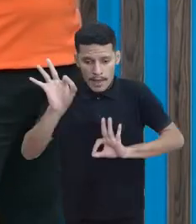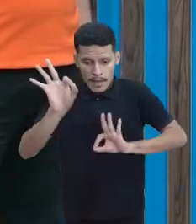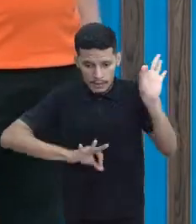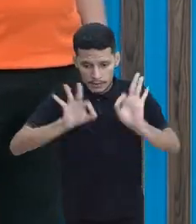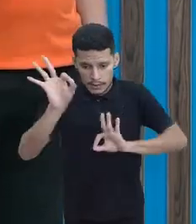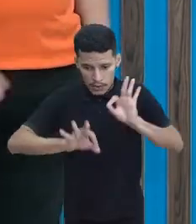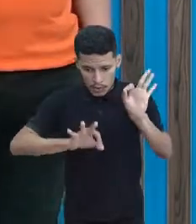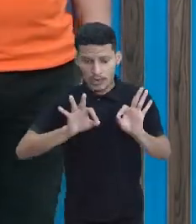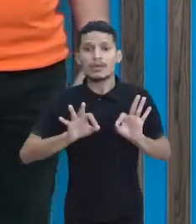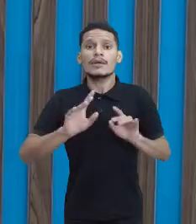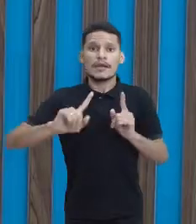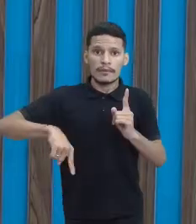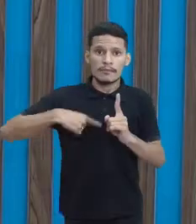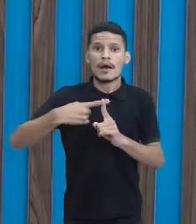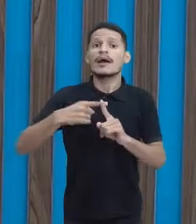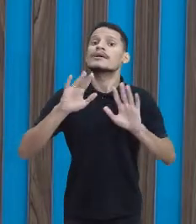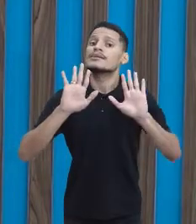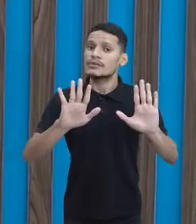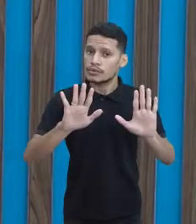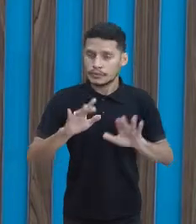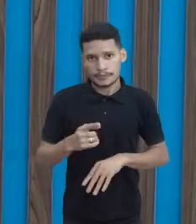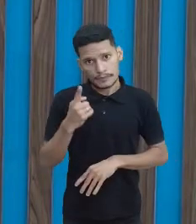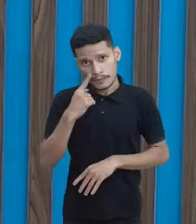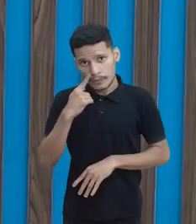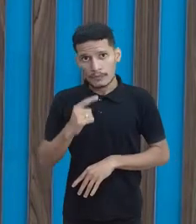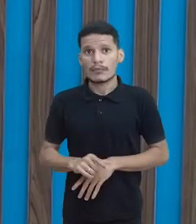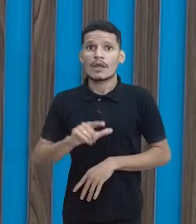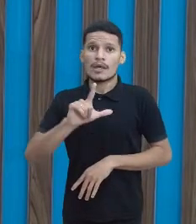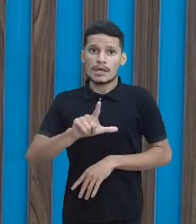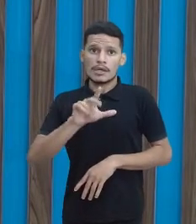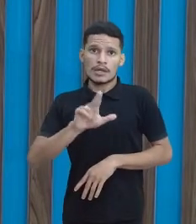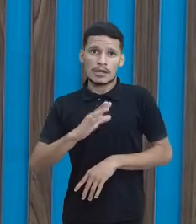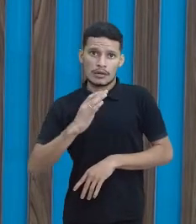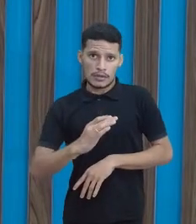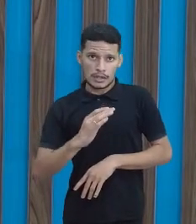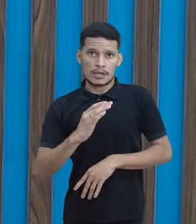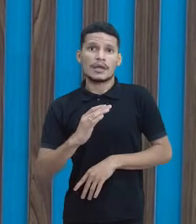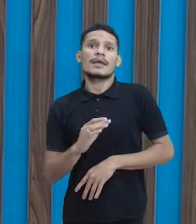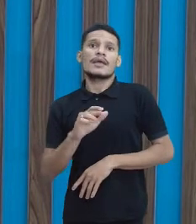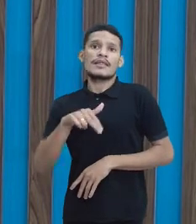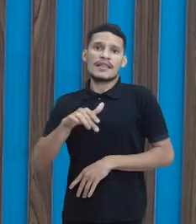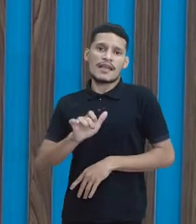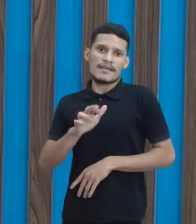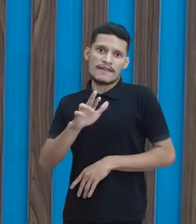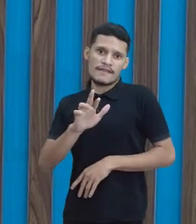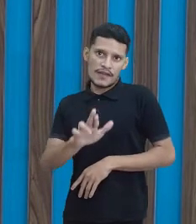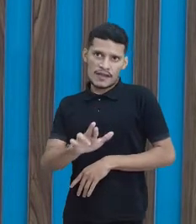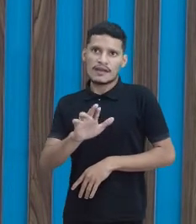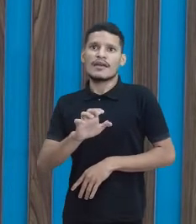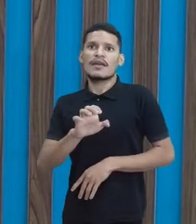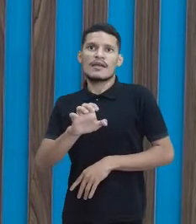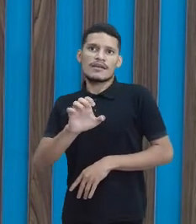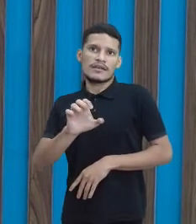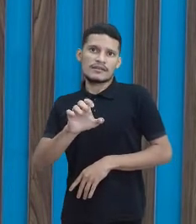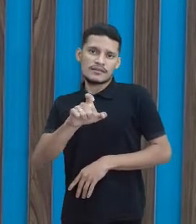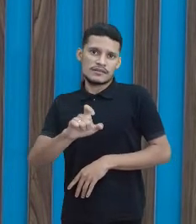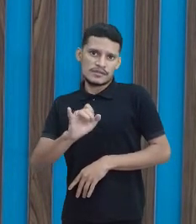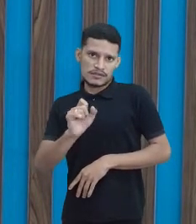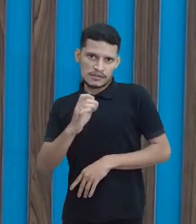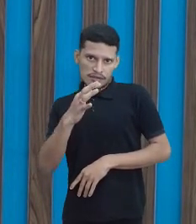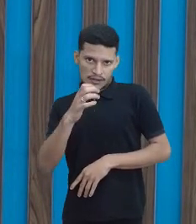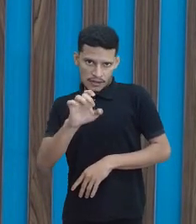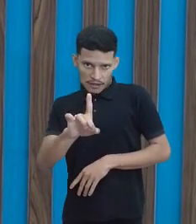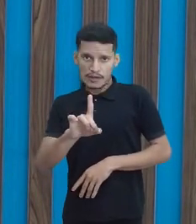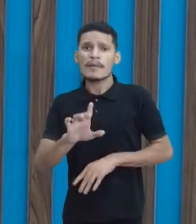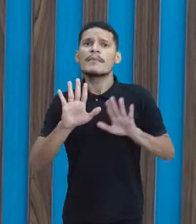mas... É isso aí. Ele diz assim, ó, luck never existed, ou seja, sorte nunca existiu. Então, o que é a sorte? Tem no próximo